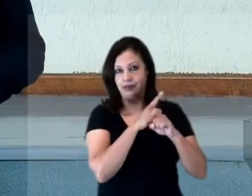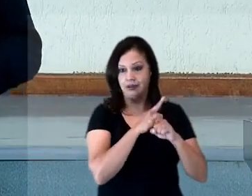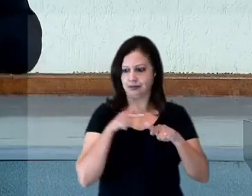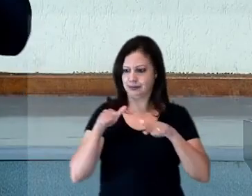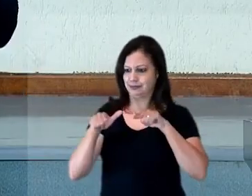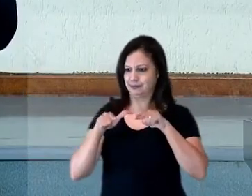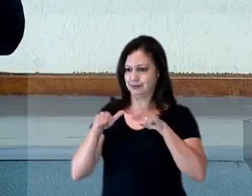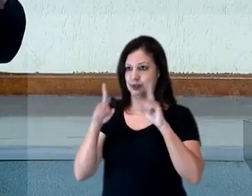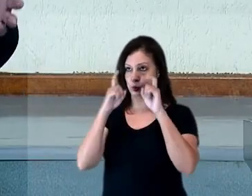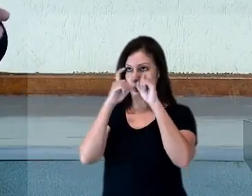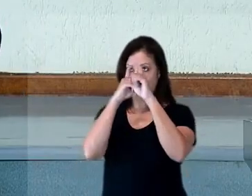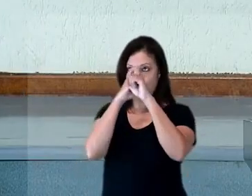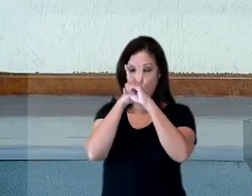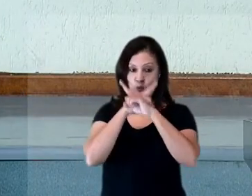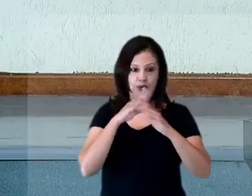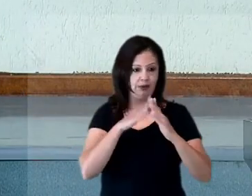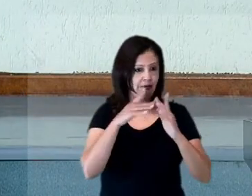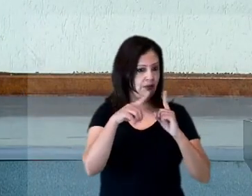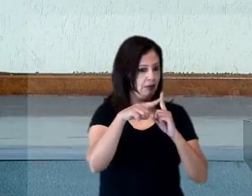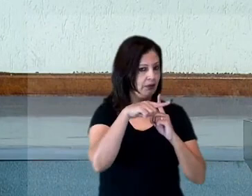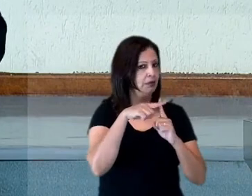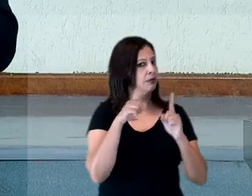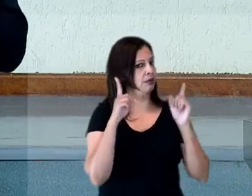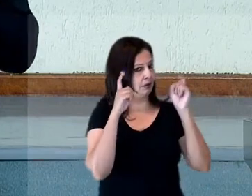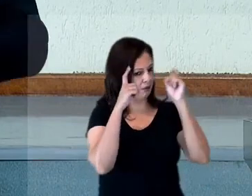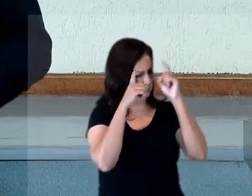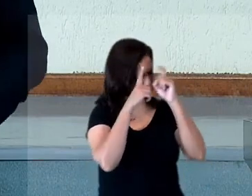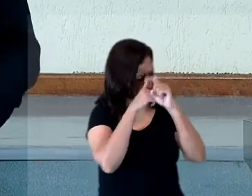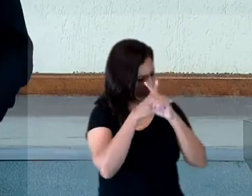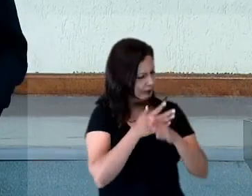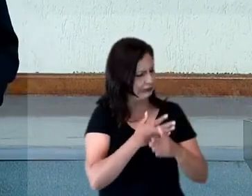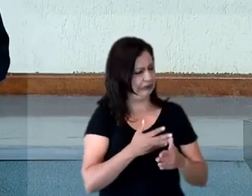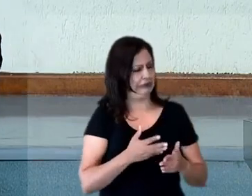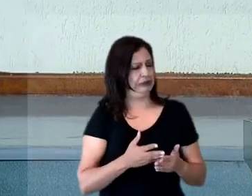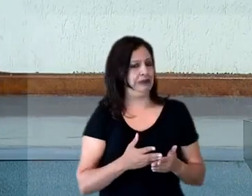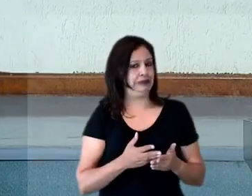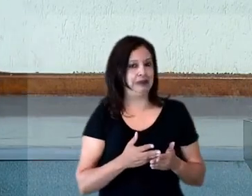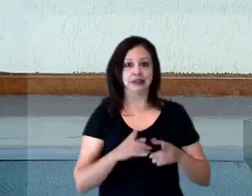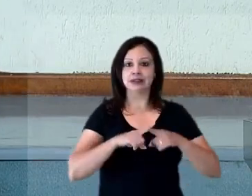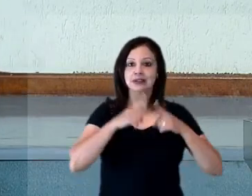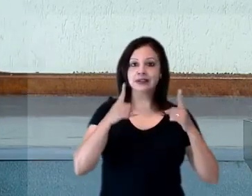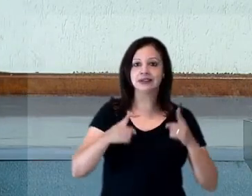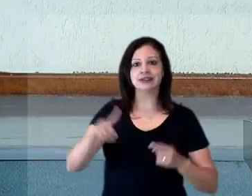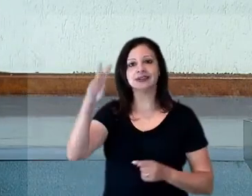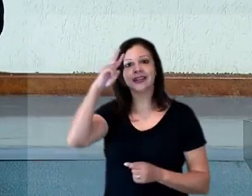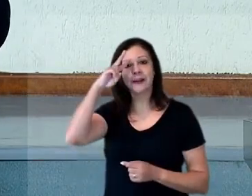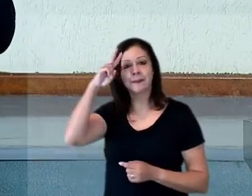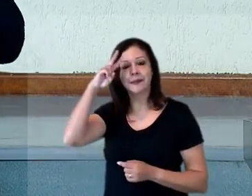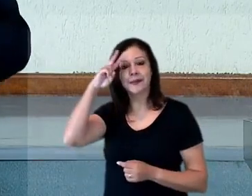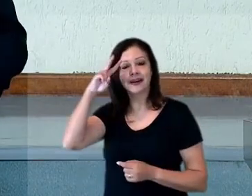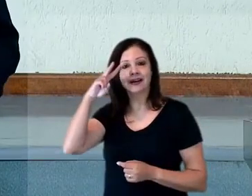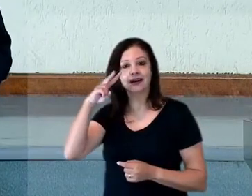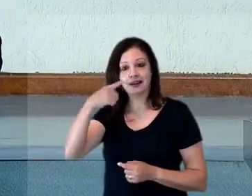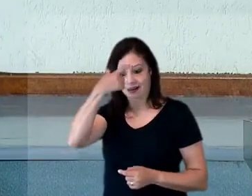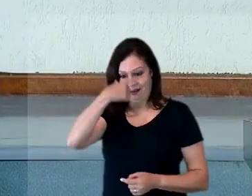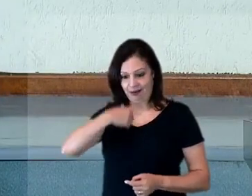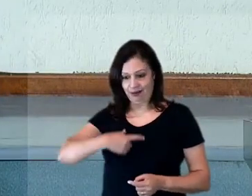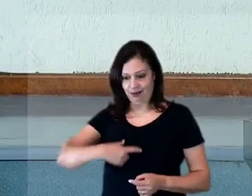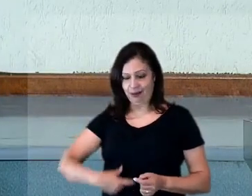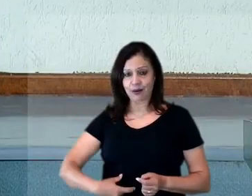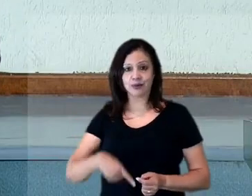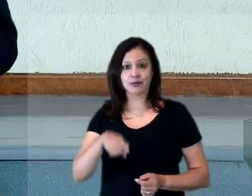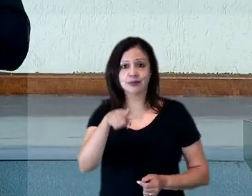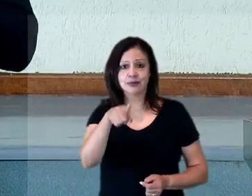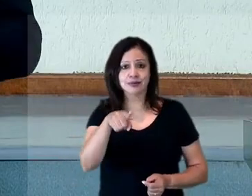trabalho, na igreja. Mas precisamos lembrar também que eu e você somos pessoas